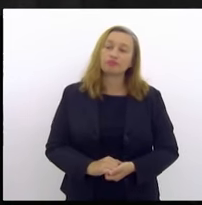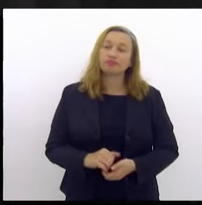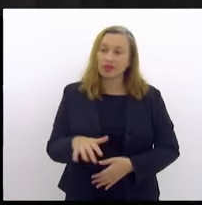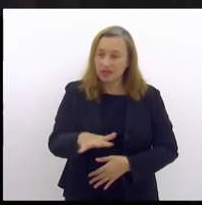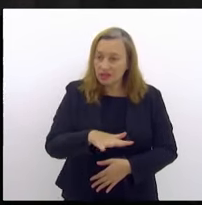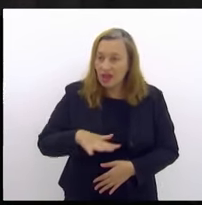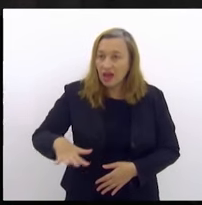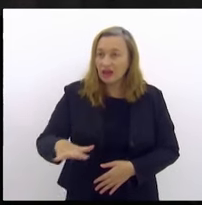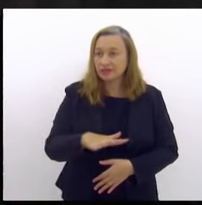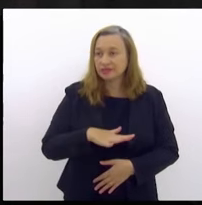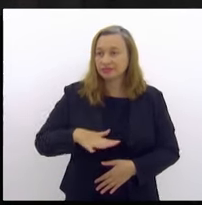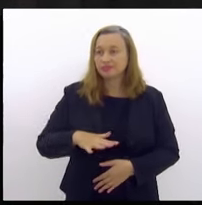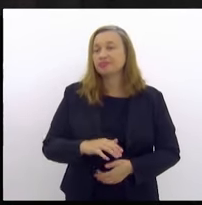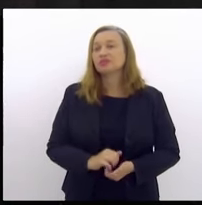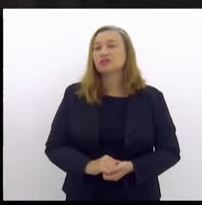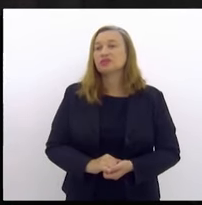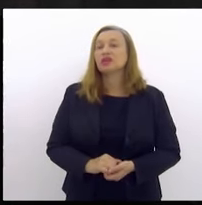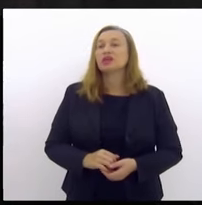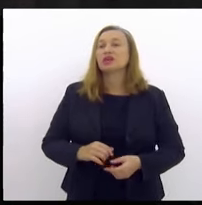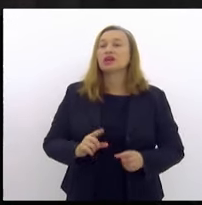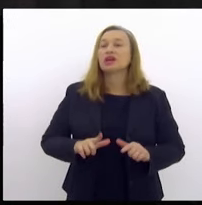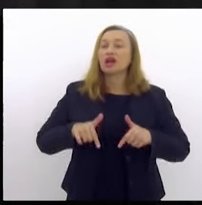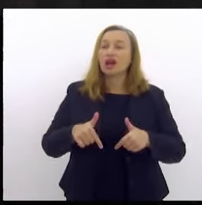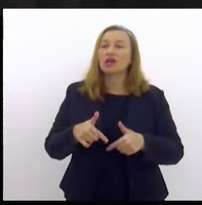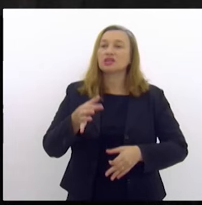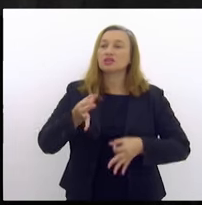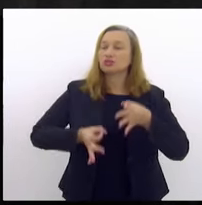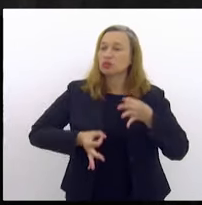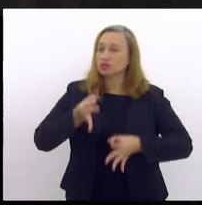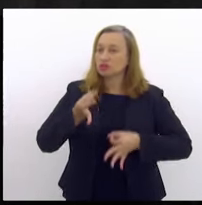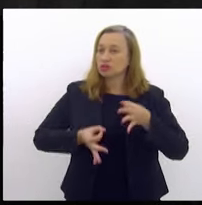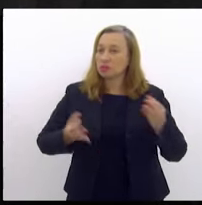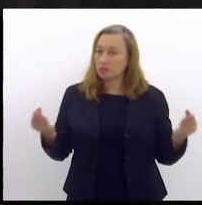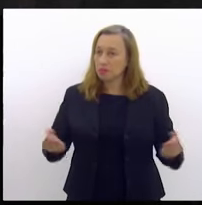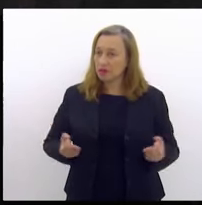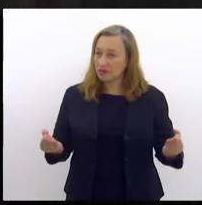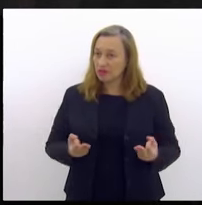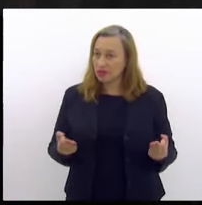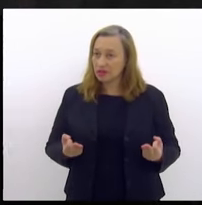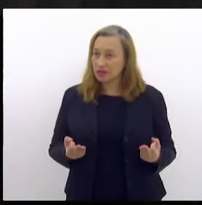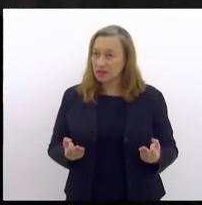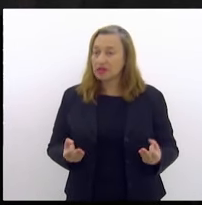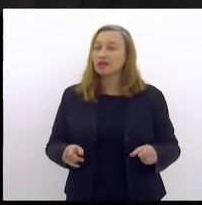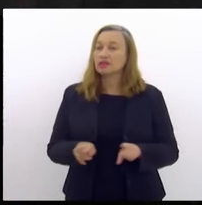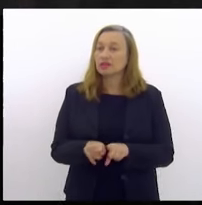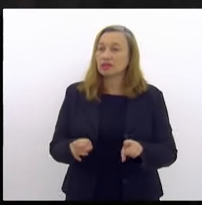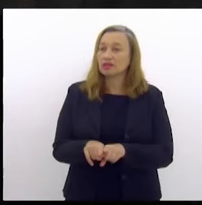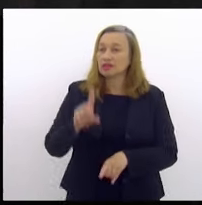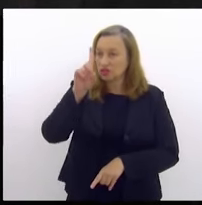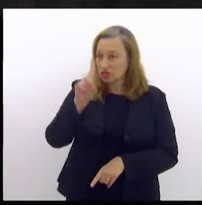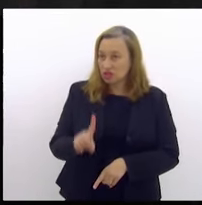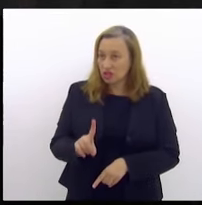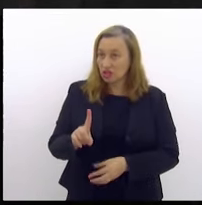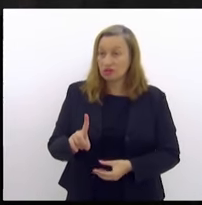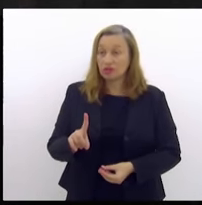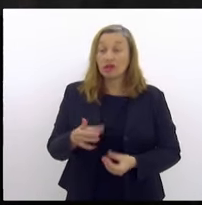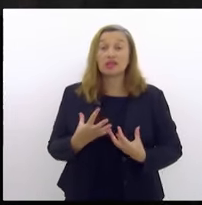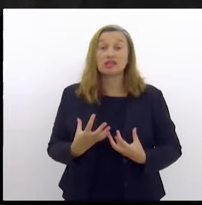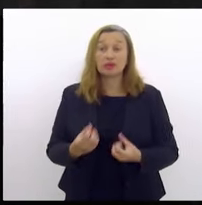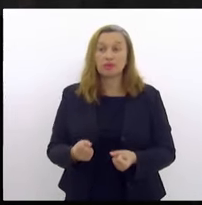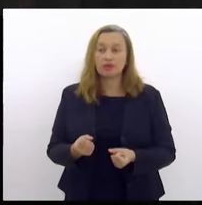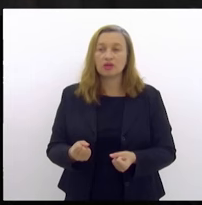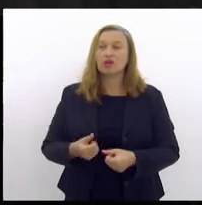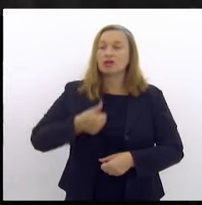área. É ato jurídico perfeito e é direito adquirido.